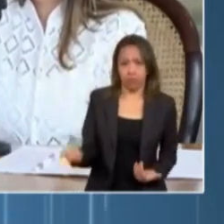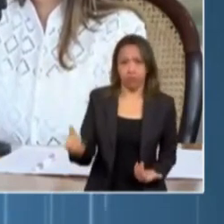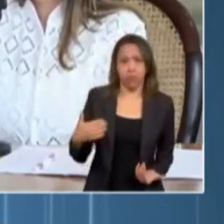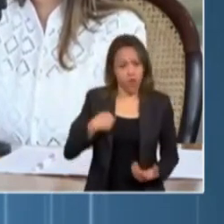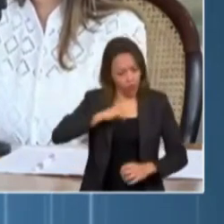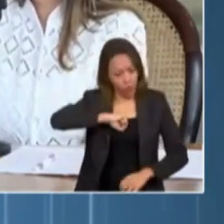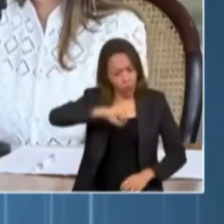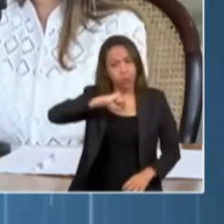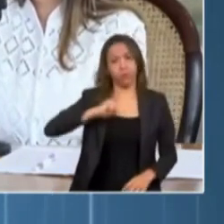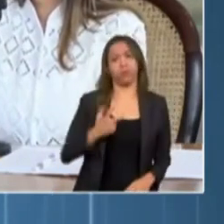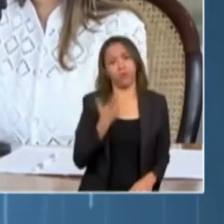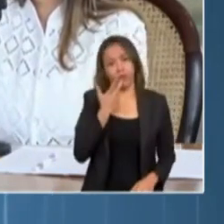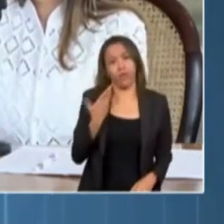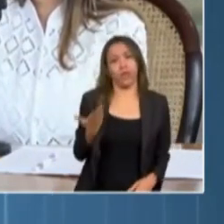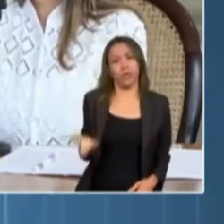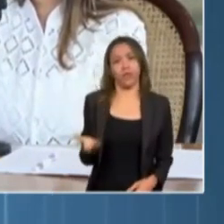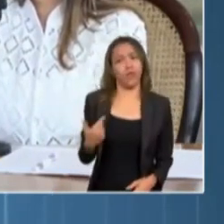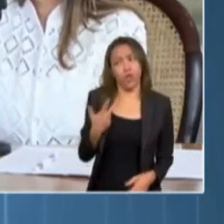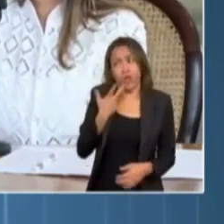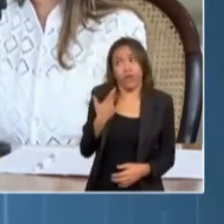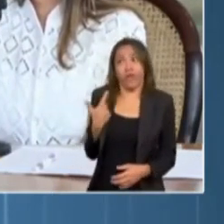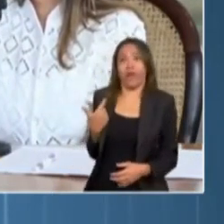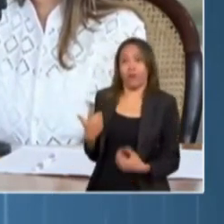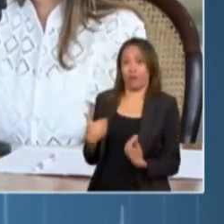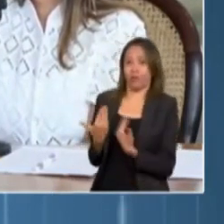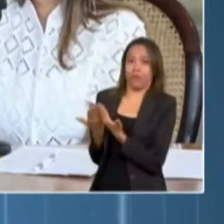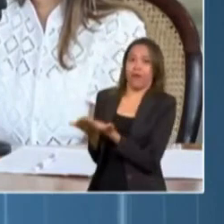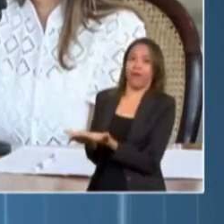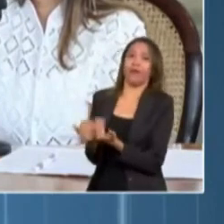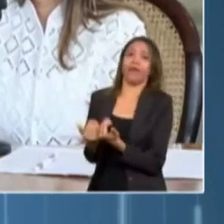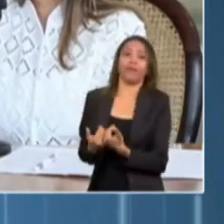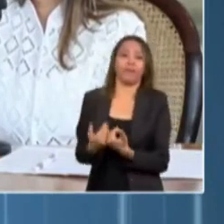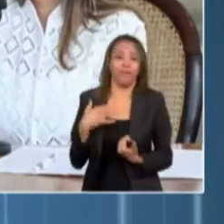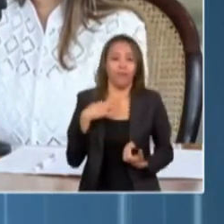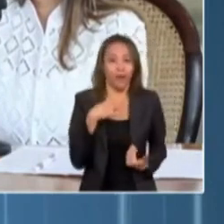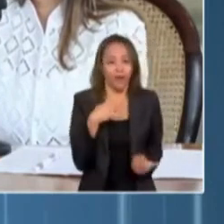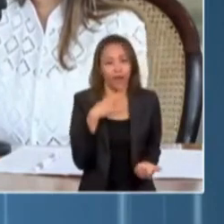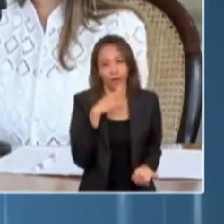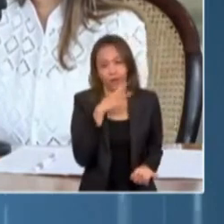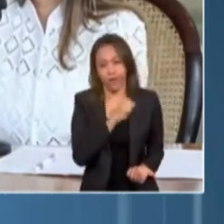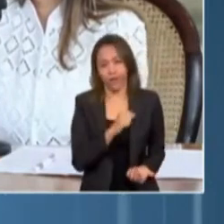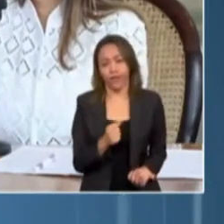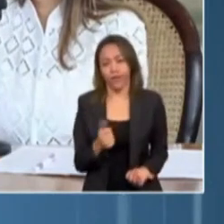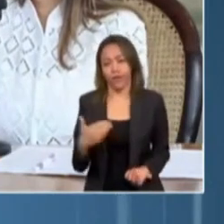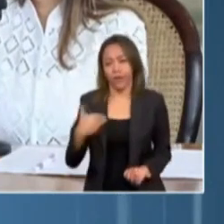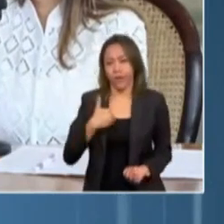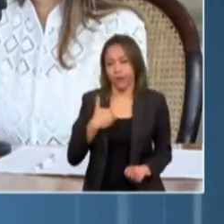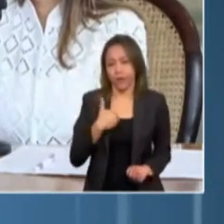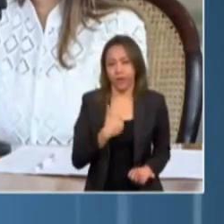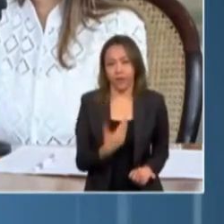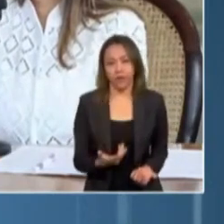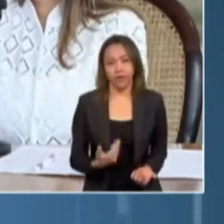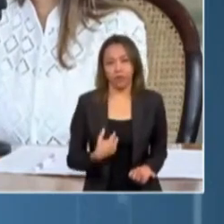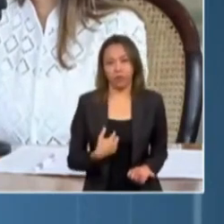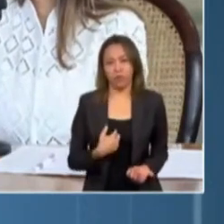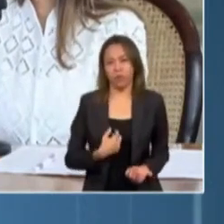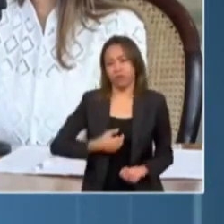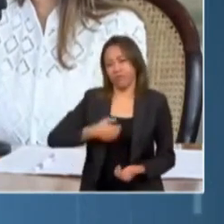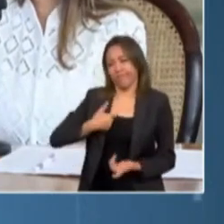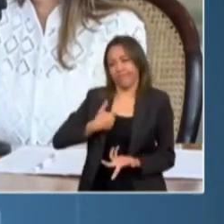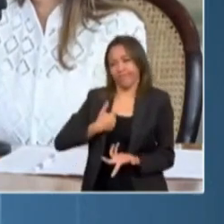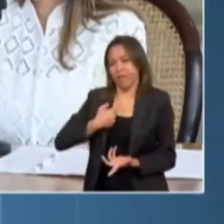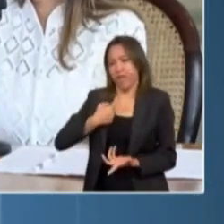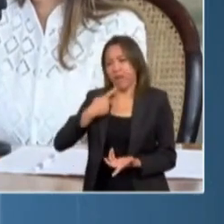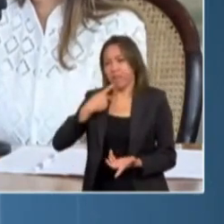dele, extremamente inteligente, sábio, está fazendo esse xadrez político, ele domina como ninguém, está encerrando o ano e